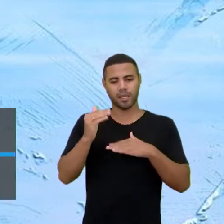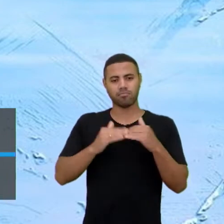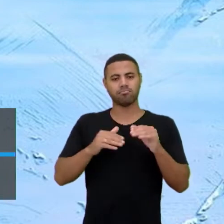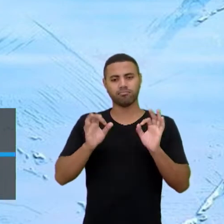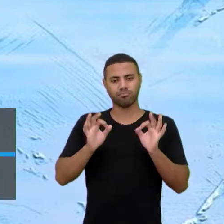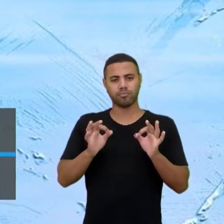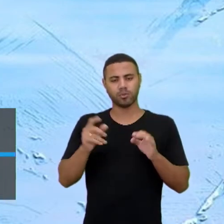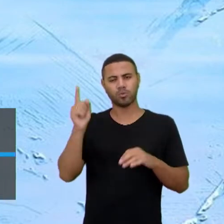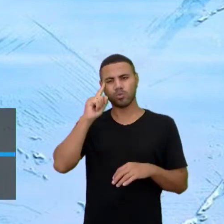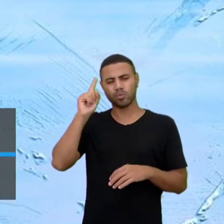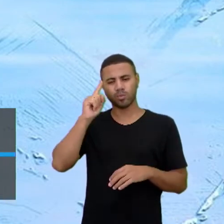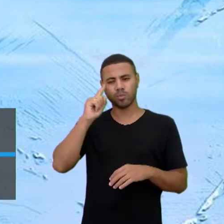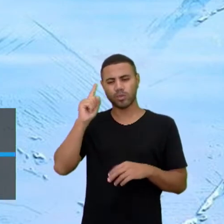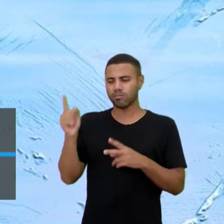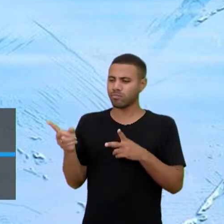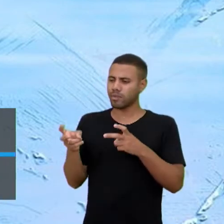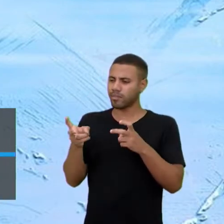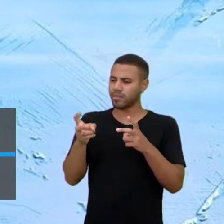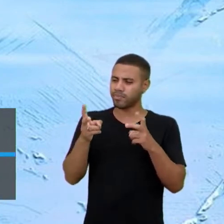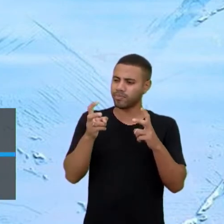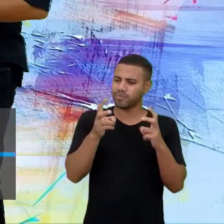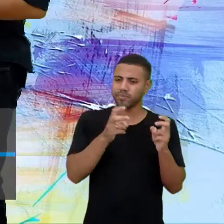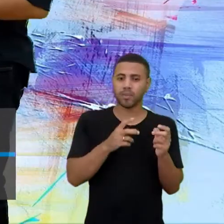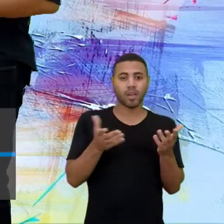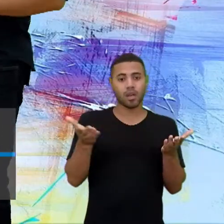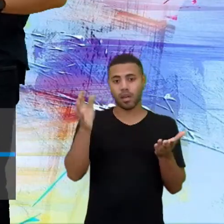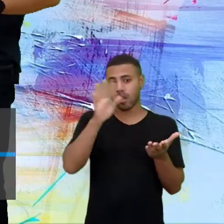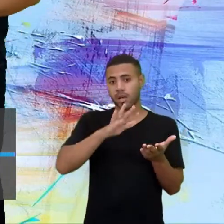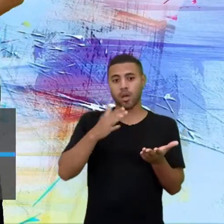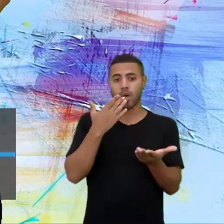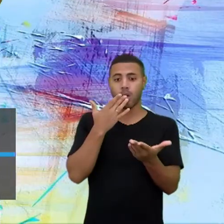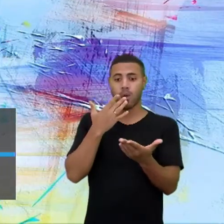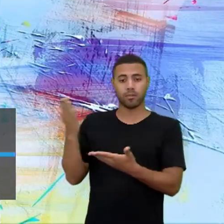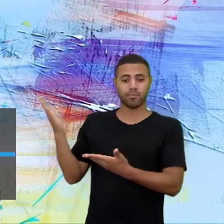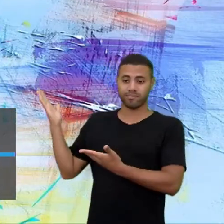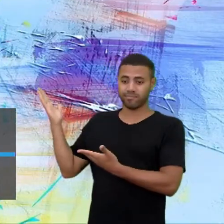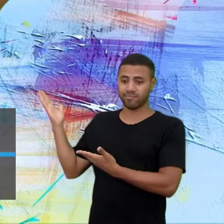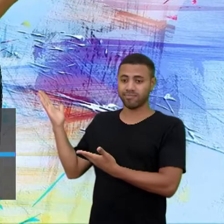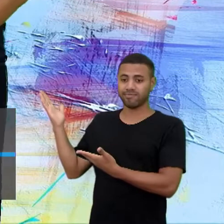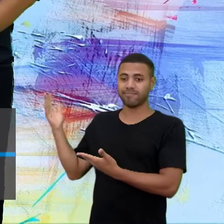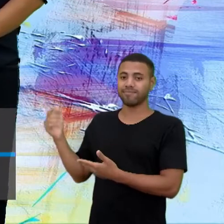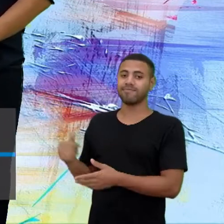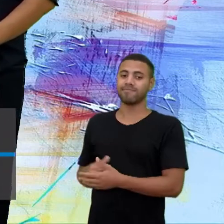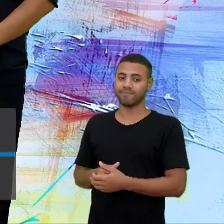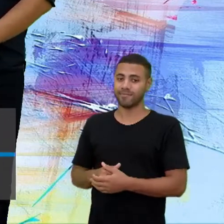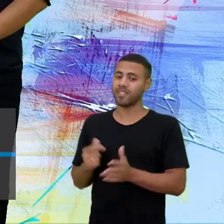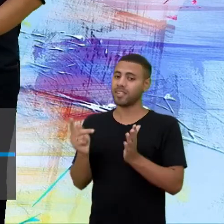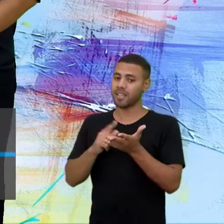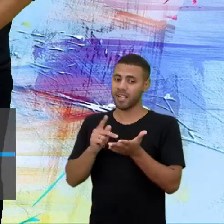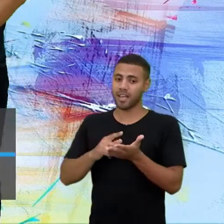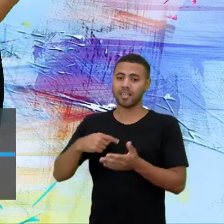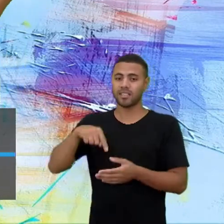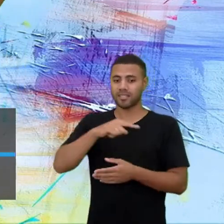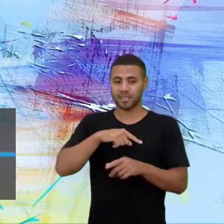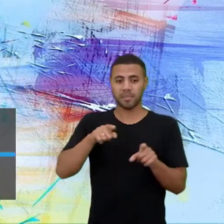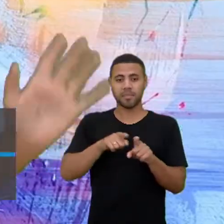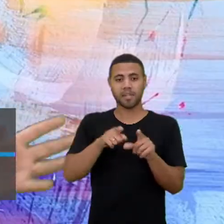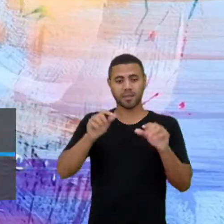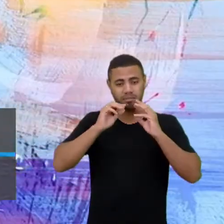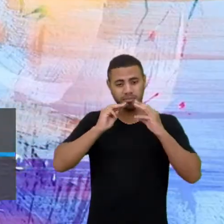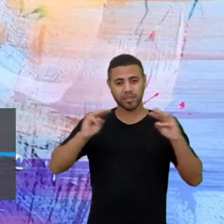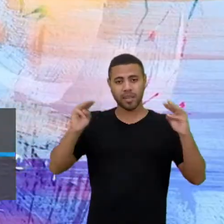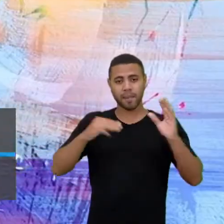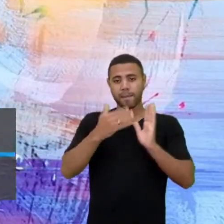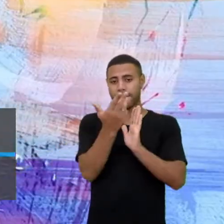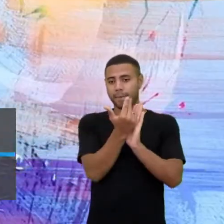no dia a dia. Que bacana. Aqui, por exemplo, né? Sim, nós temos aqui o nosso design aqui, né? Trabalhando com a pintura,